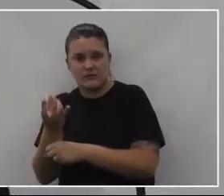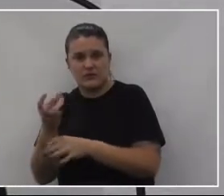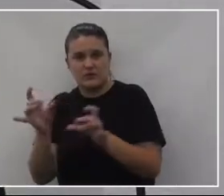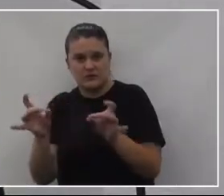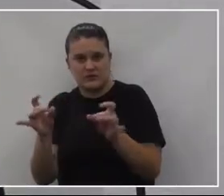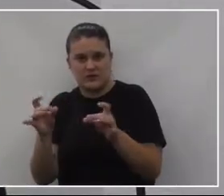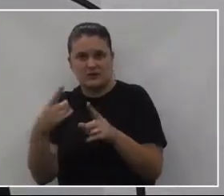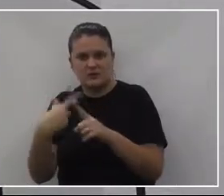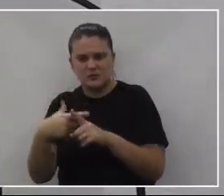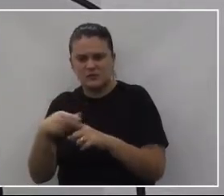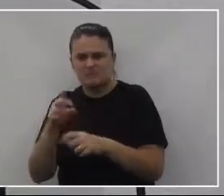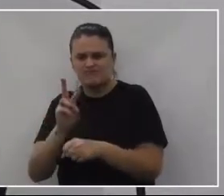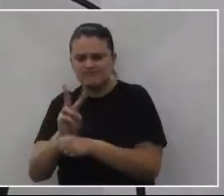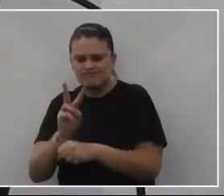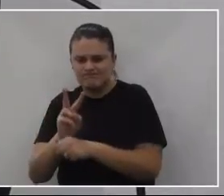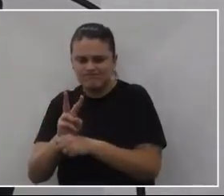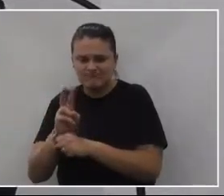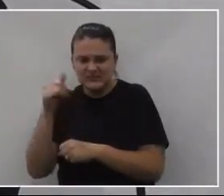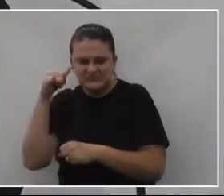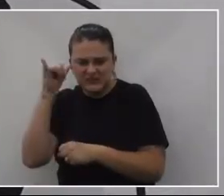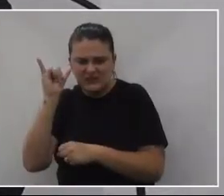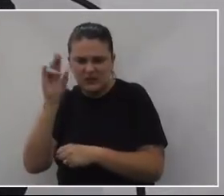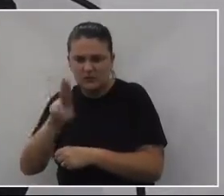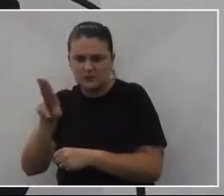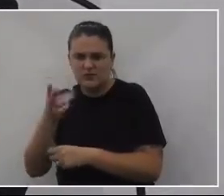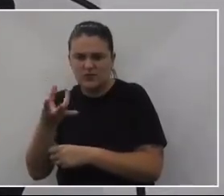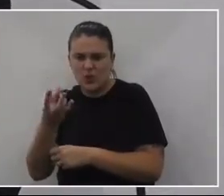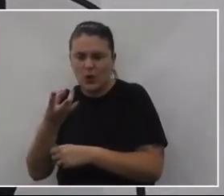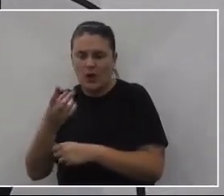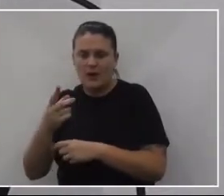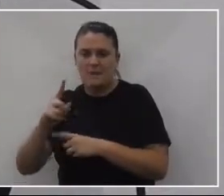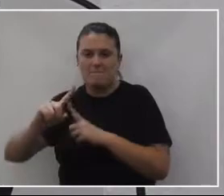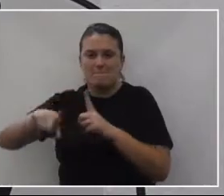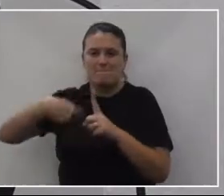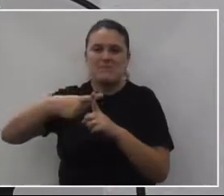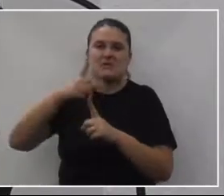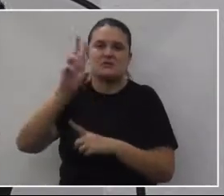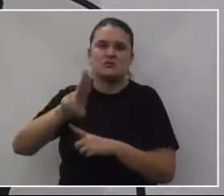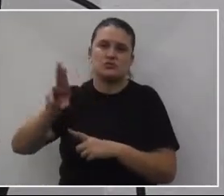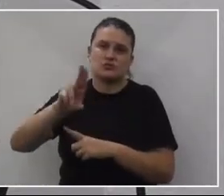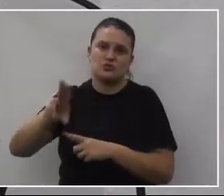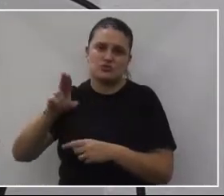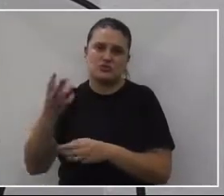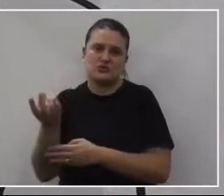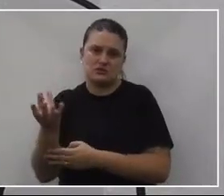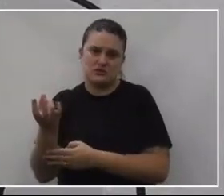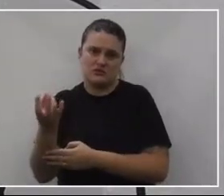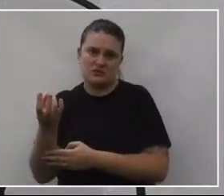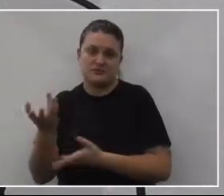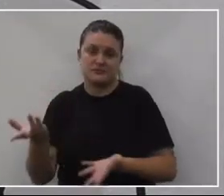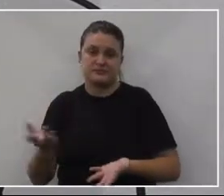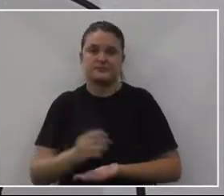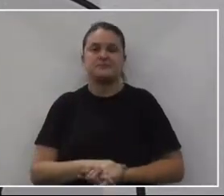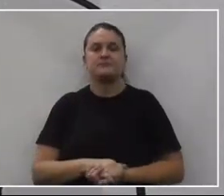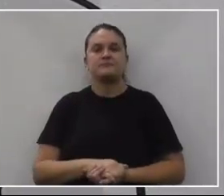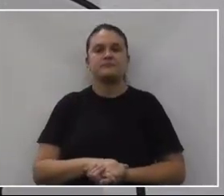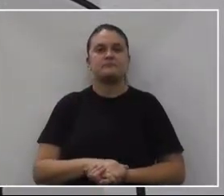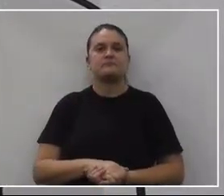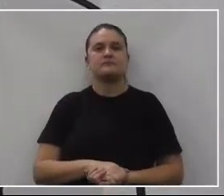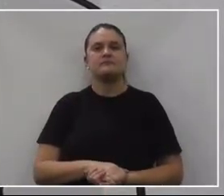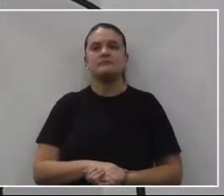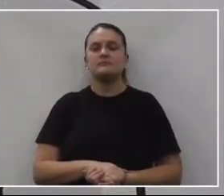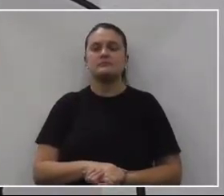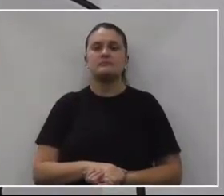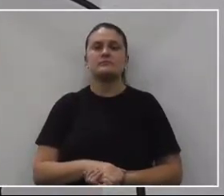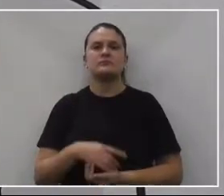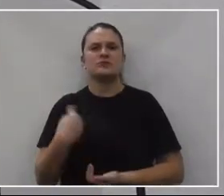seja, investe muito e é um grande, se não o maior hoje consumidor mundial de drogas em todo o planeta.